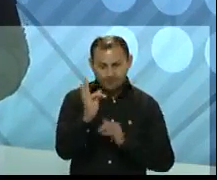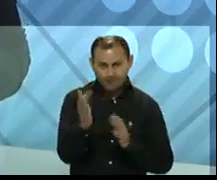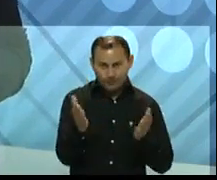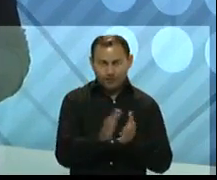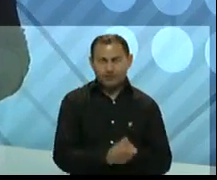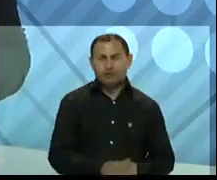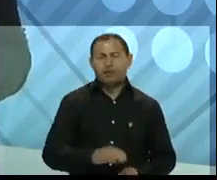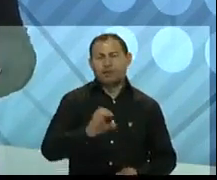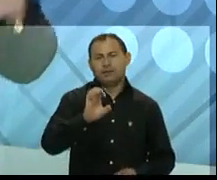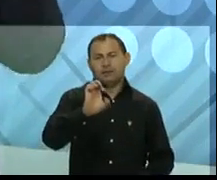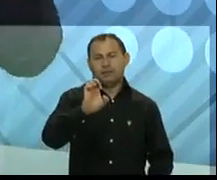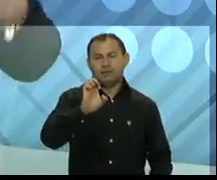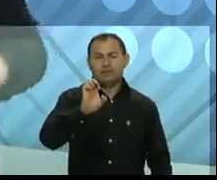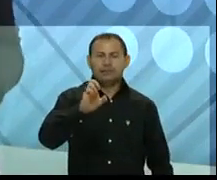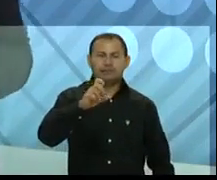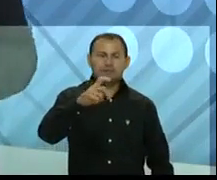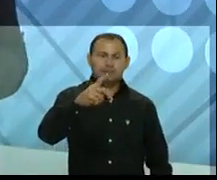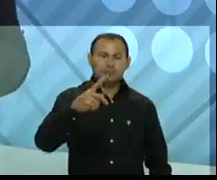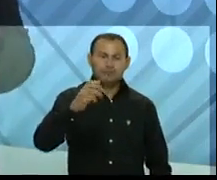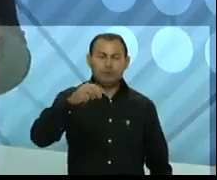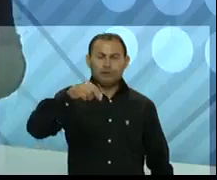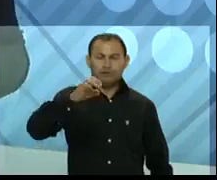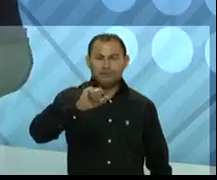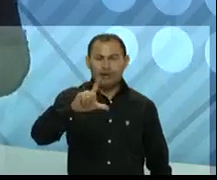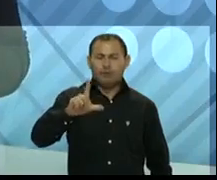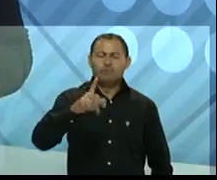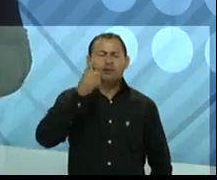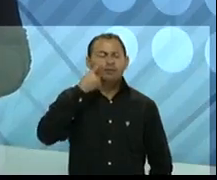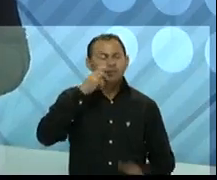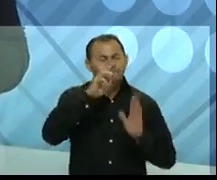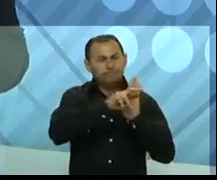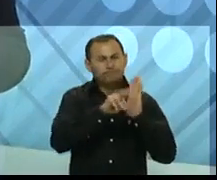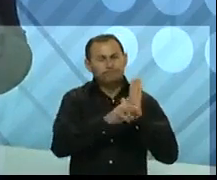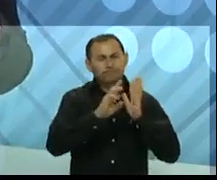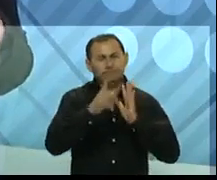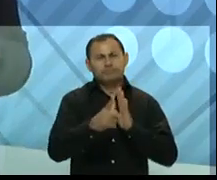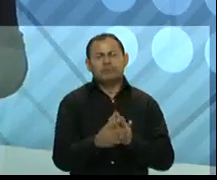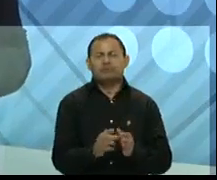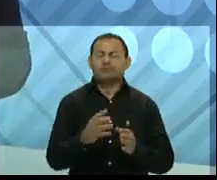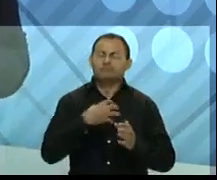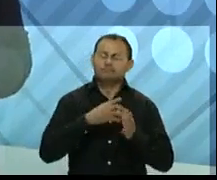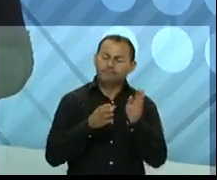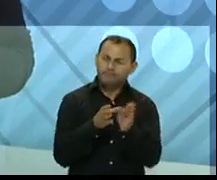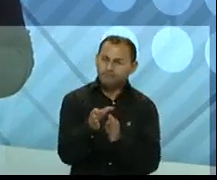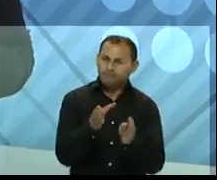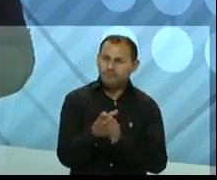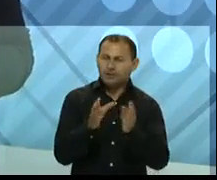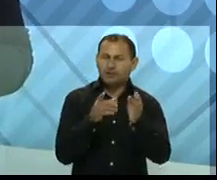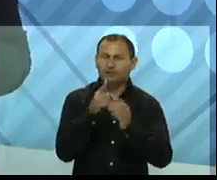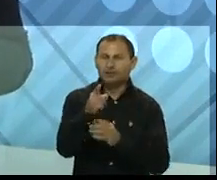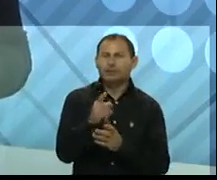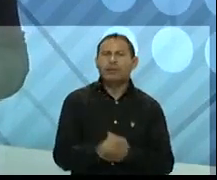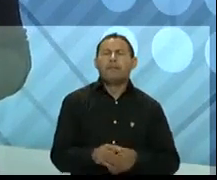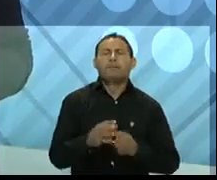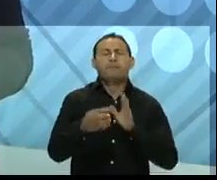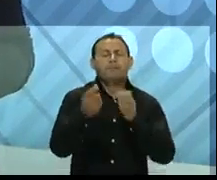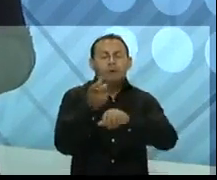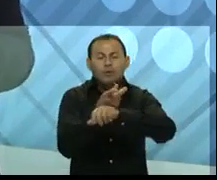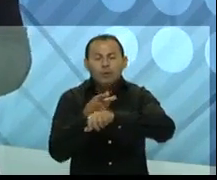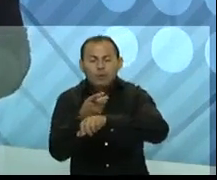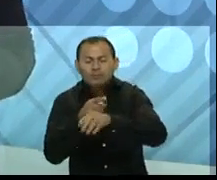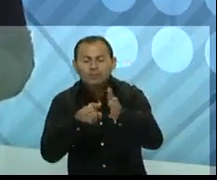de derivadas ou uma tabela com as regras de derivação, então fica a dica aí, fica a orientação que você